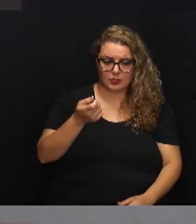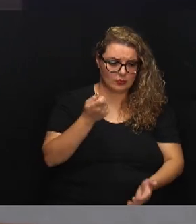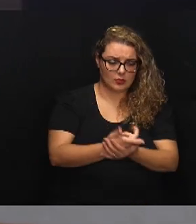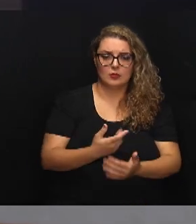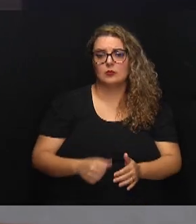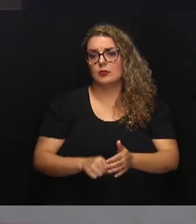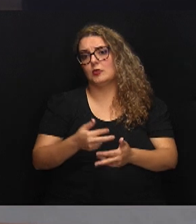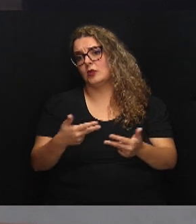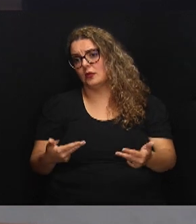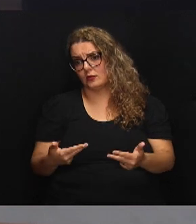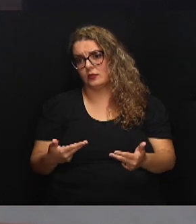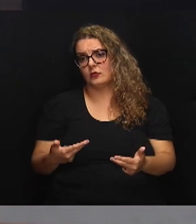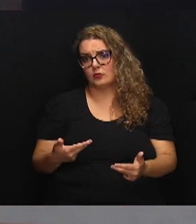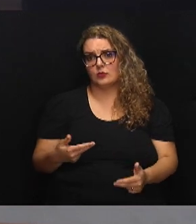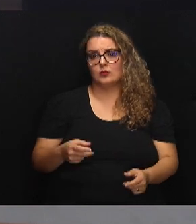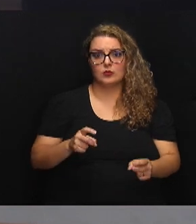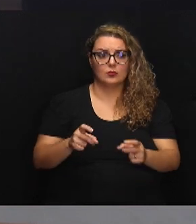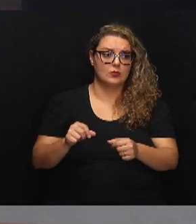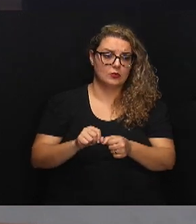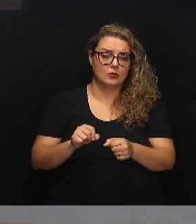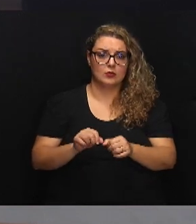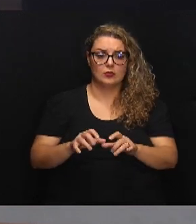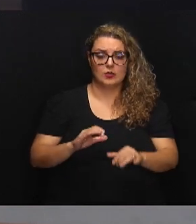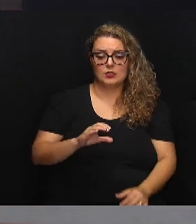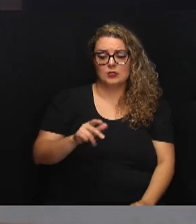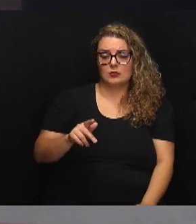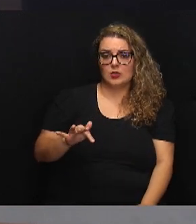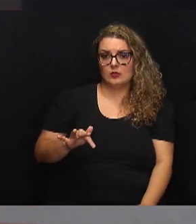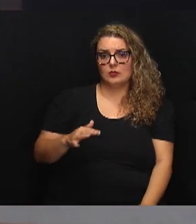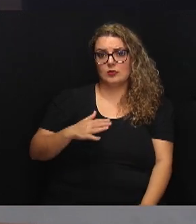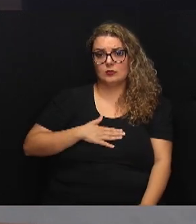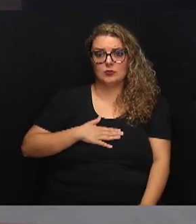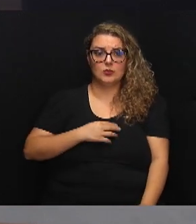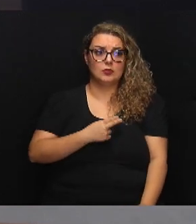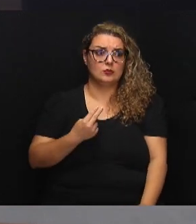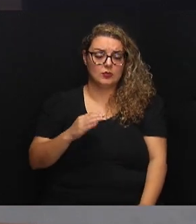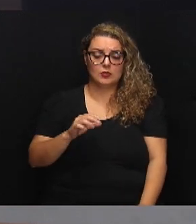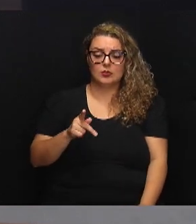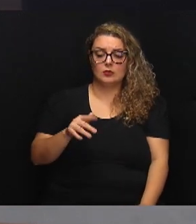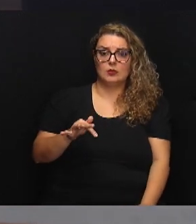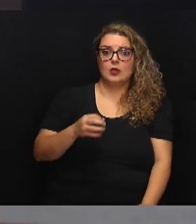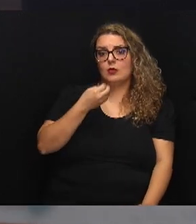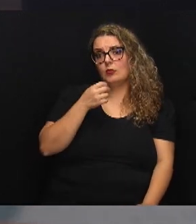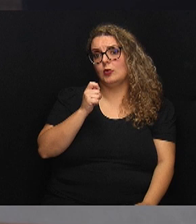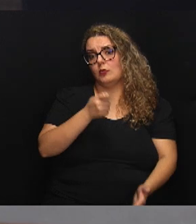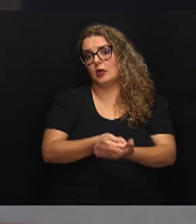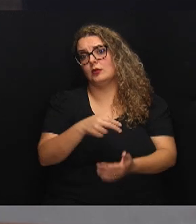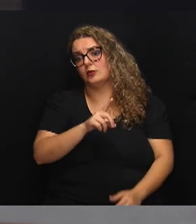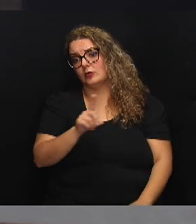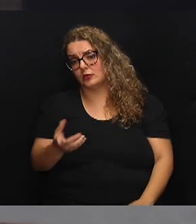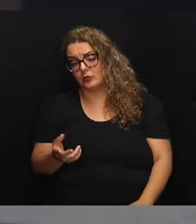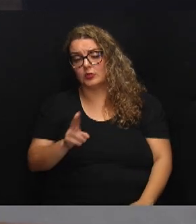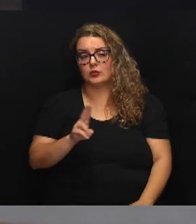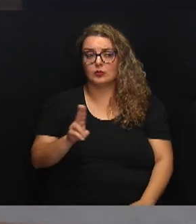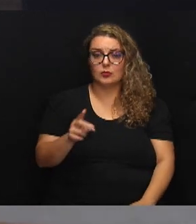que o vendedor faz, ele digita meu CPF para saber se meu CPF é um bom pagador ou não. Então, quando você está com o nome